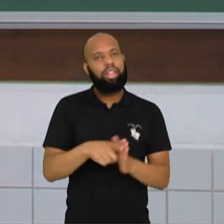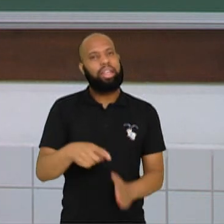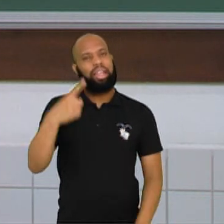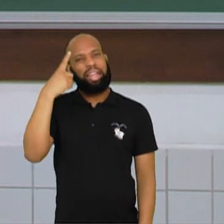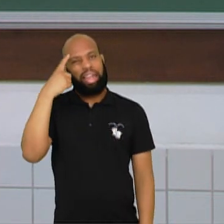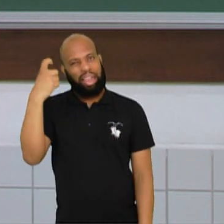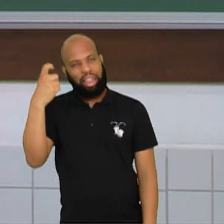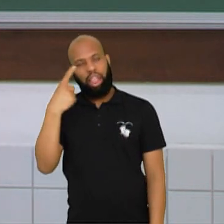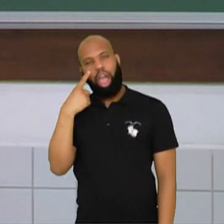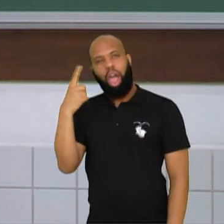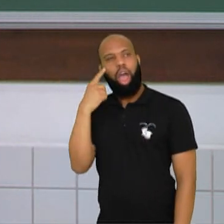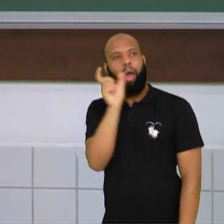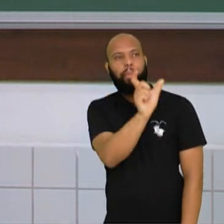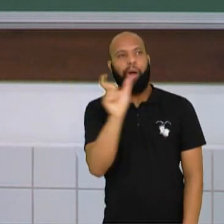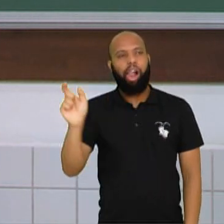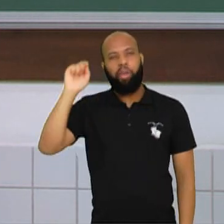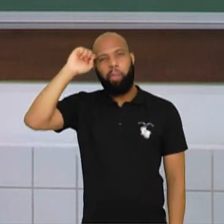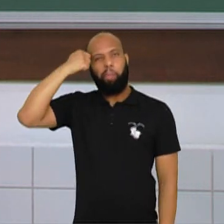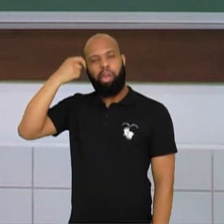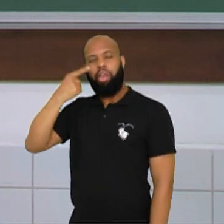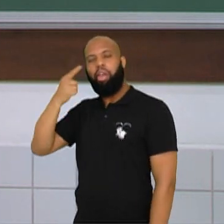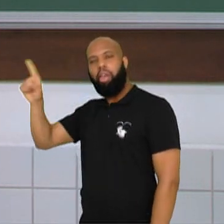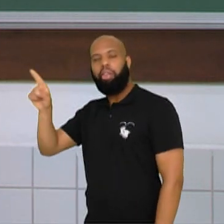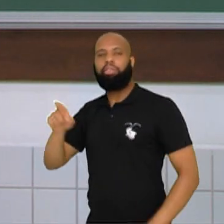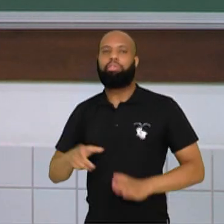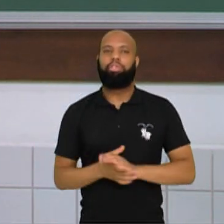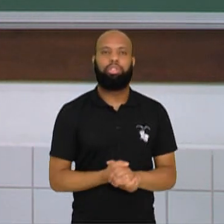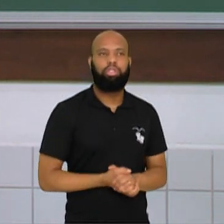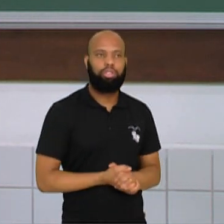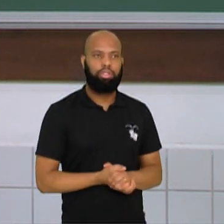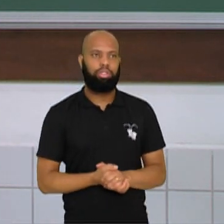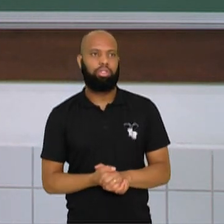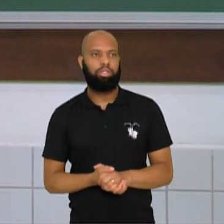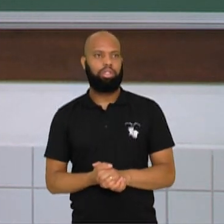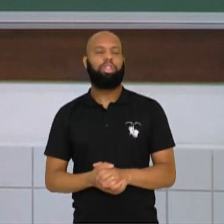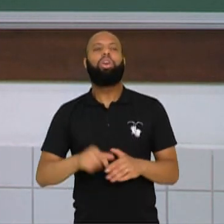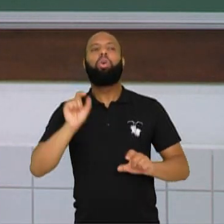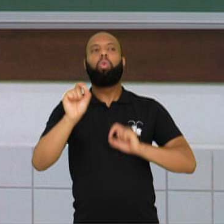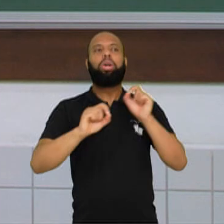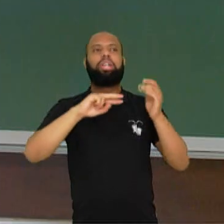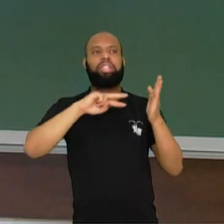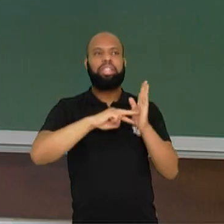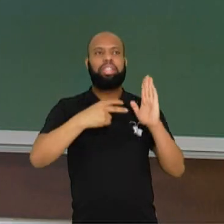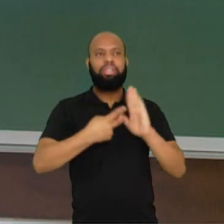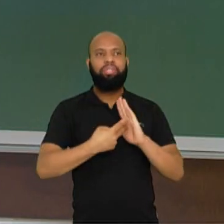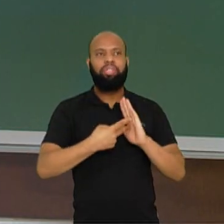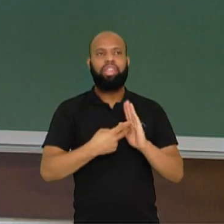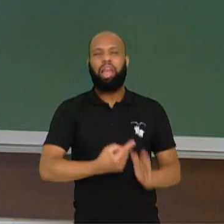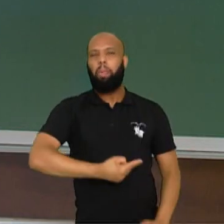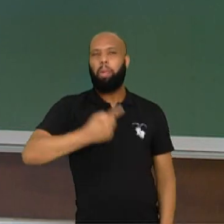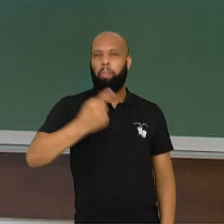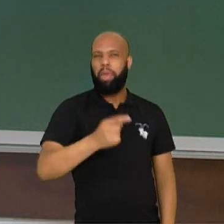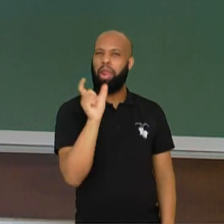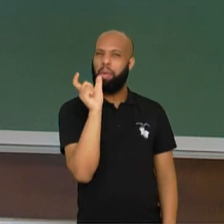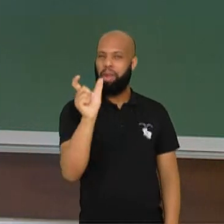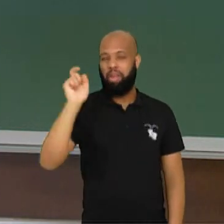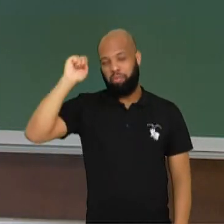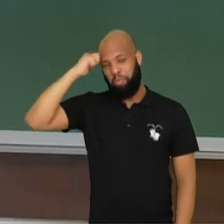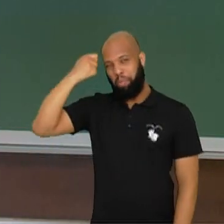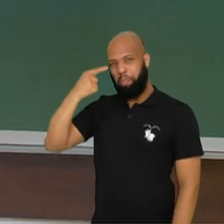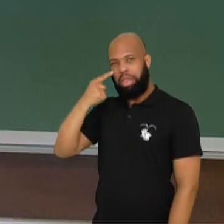fetichismo da mercadoria e reificação do trabalhador. O que é o fetichismo da mercadoria para a